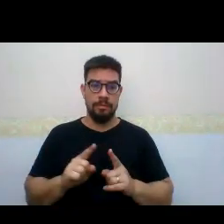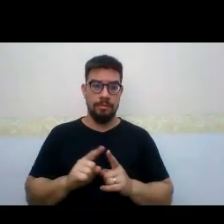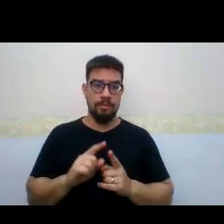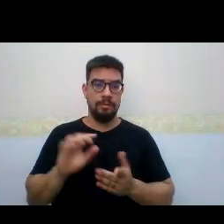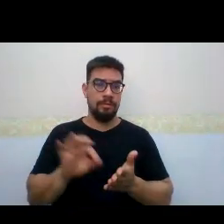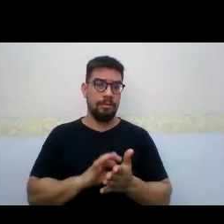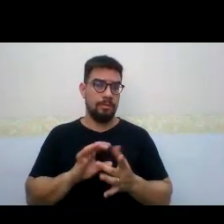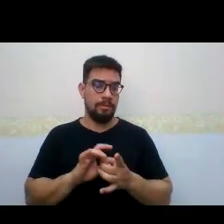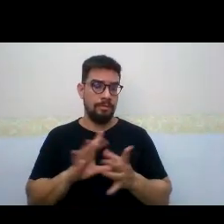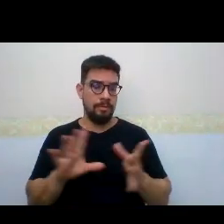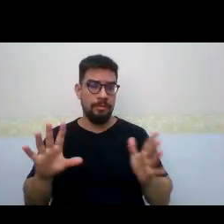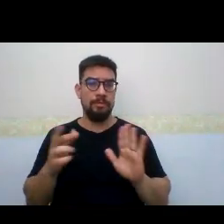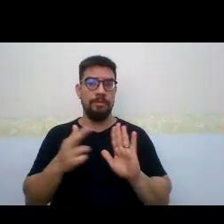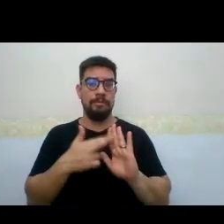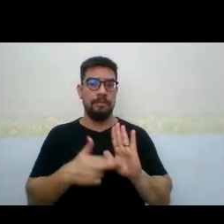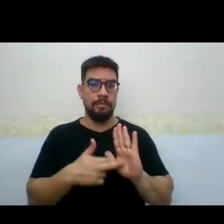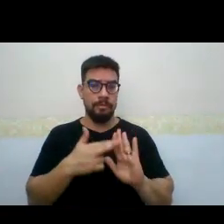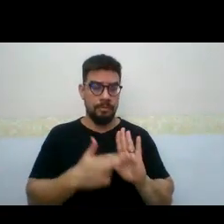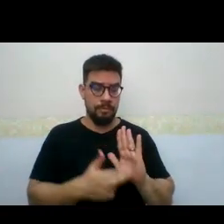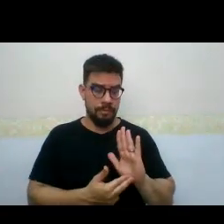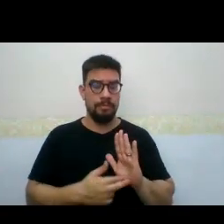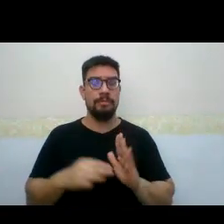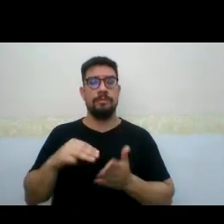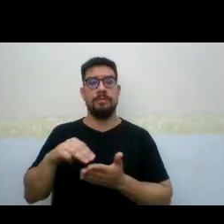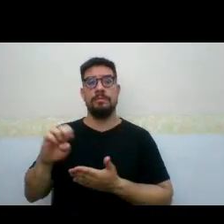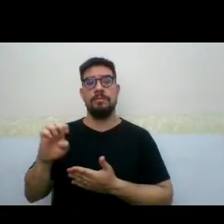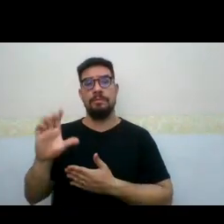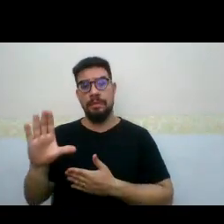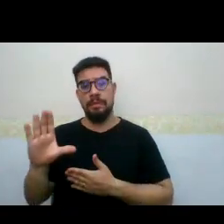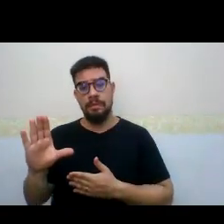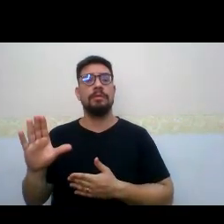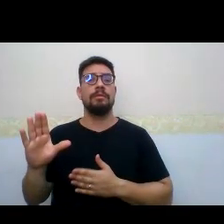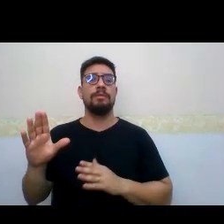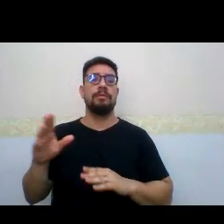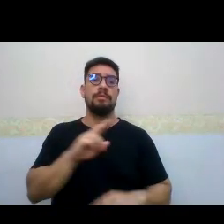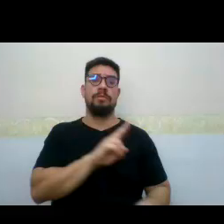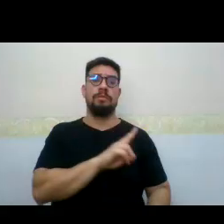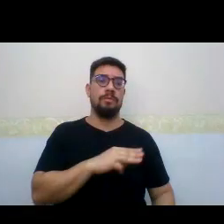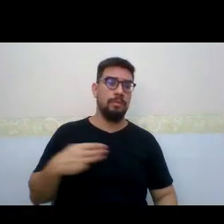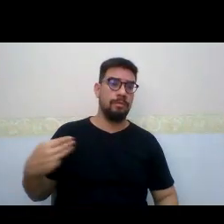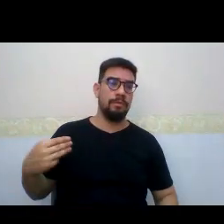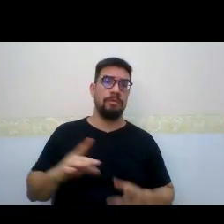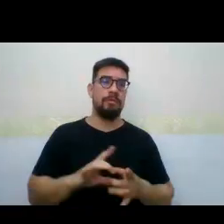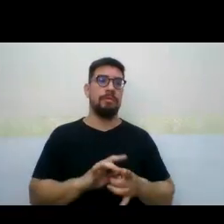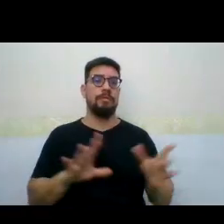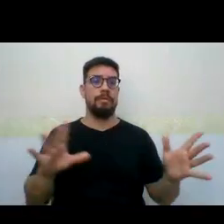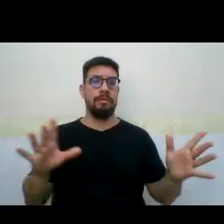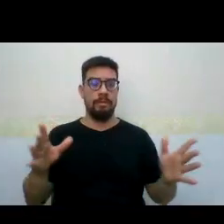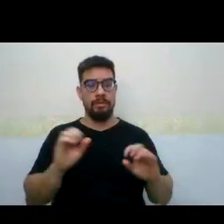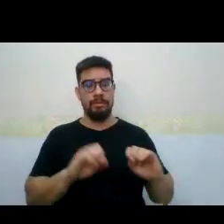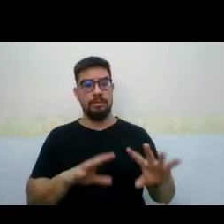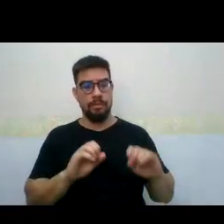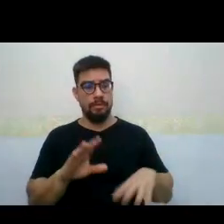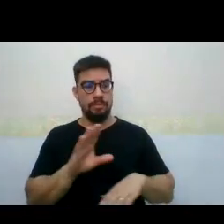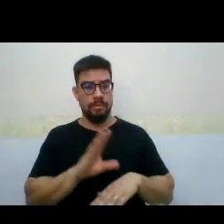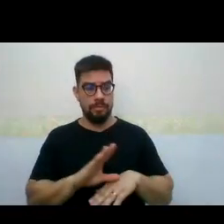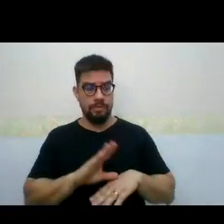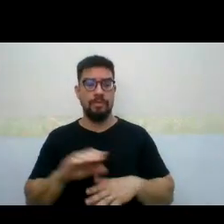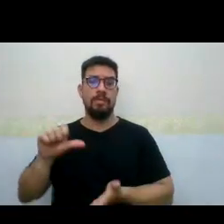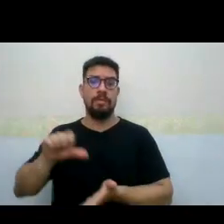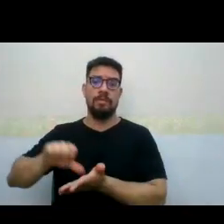onde regula, junto ao MEC, a UENG, administrar o curso, os polos, Águas